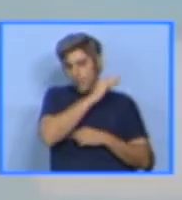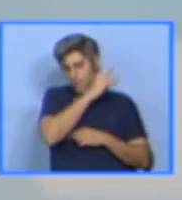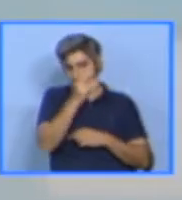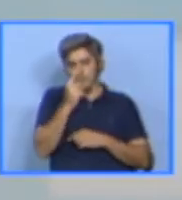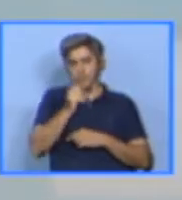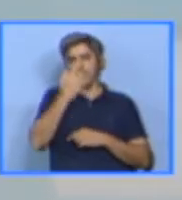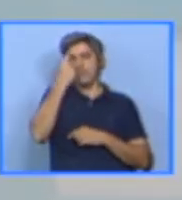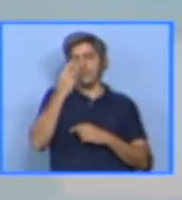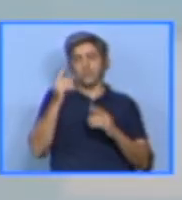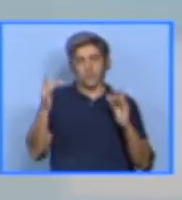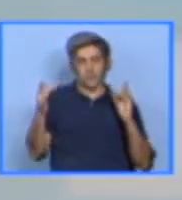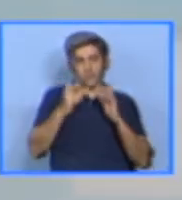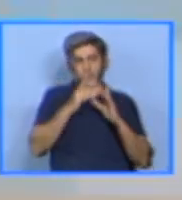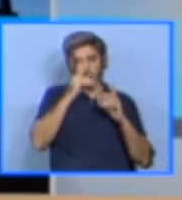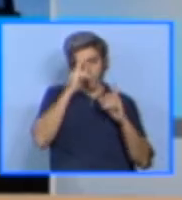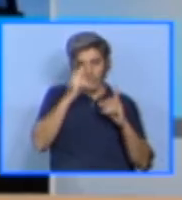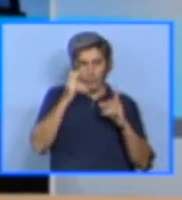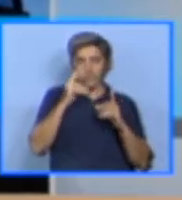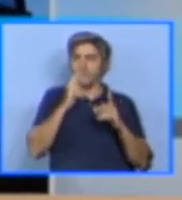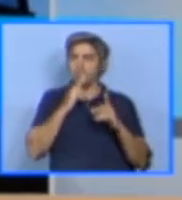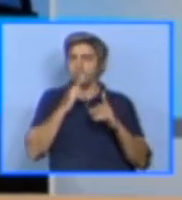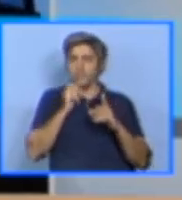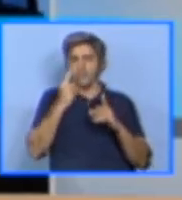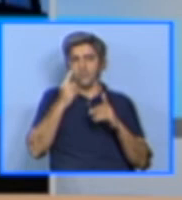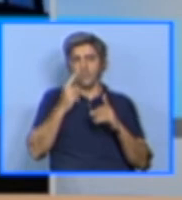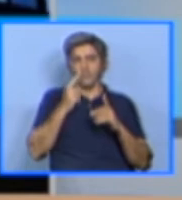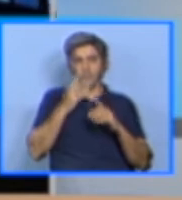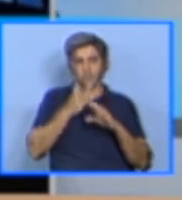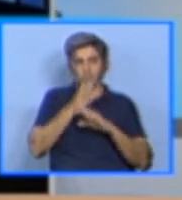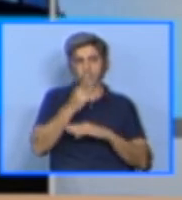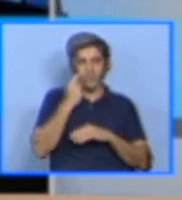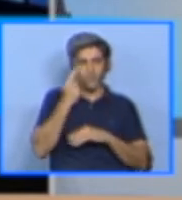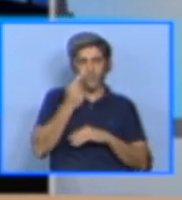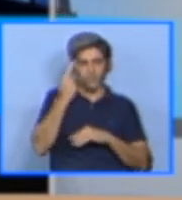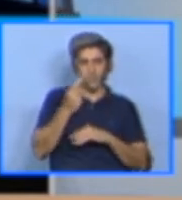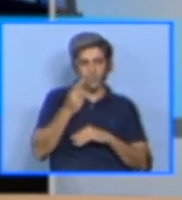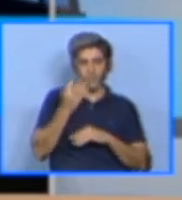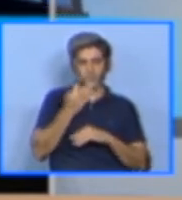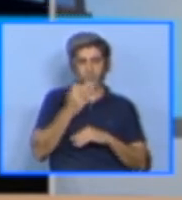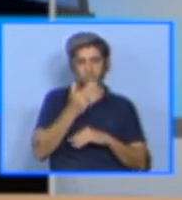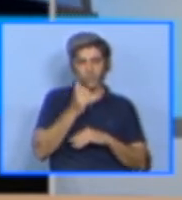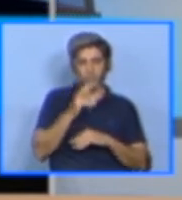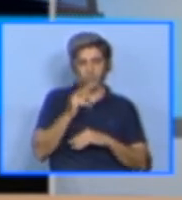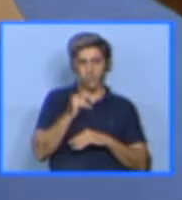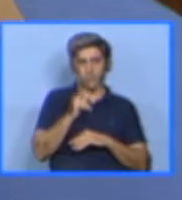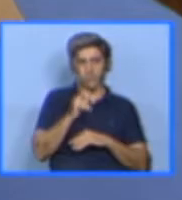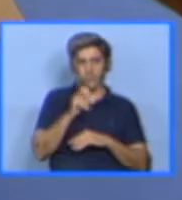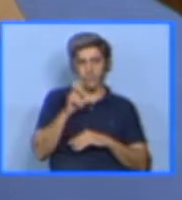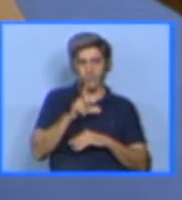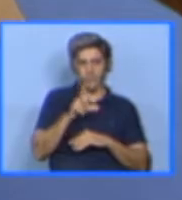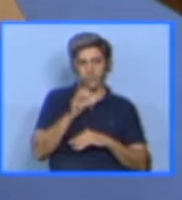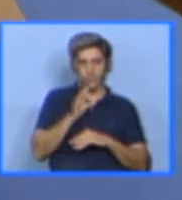primeira ligação entre a Rússia e Fátima, com uma transmissão especial também de um 12 e 13 de